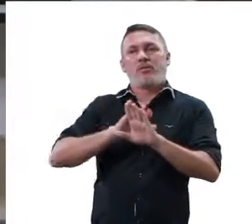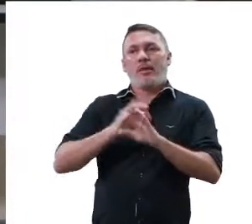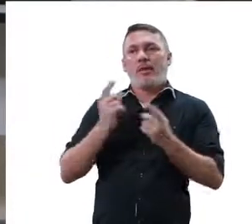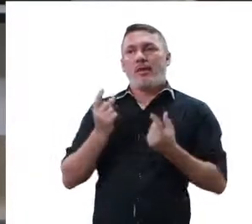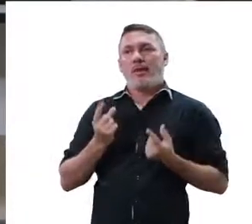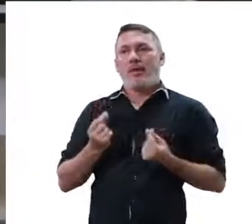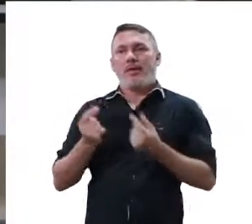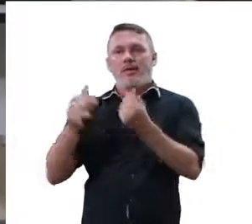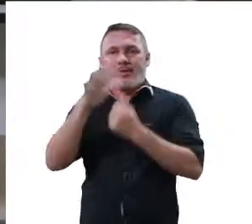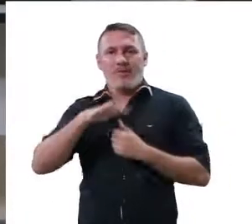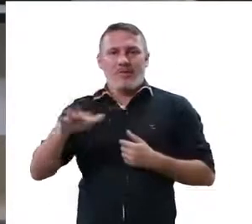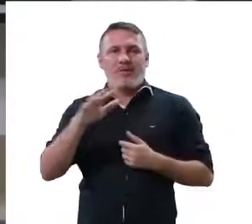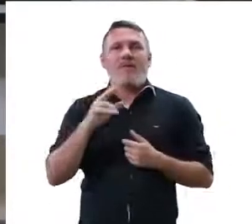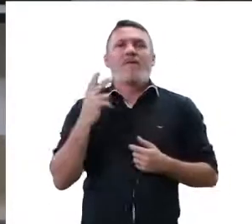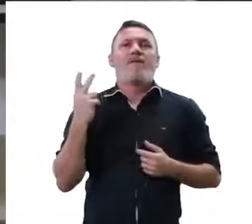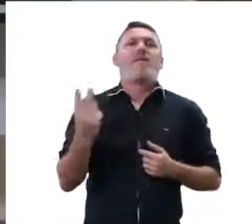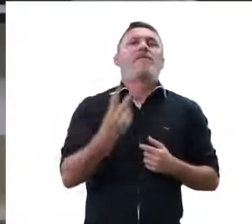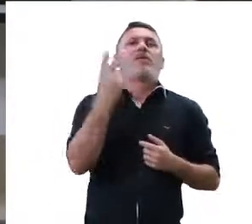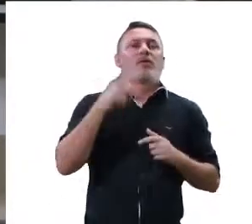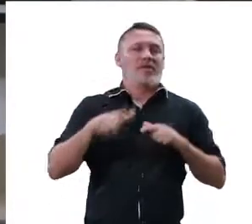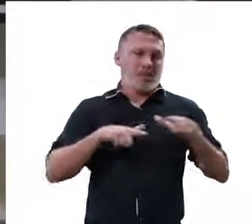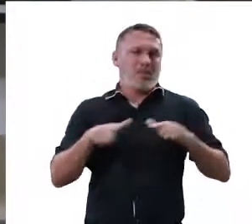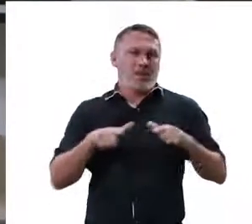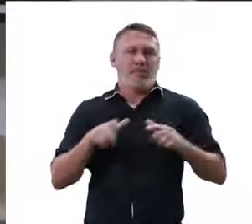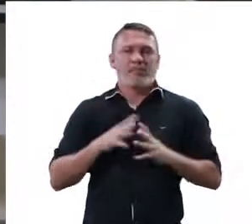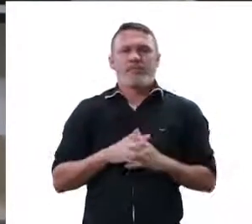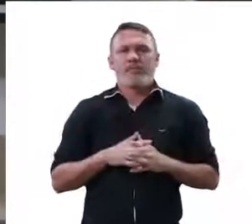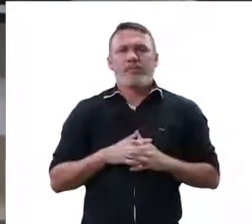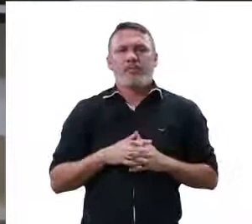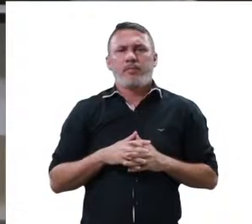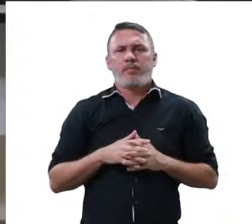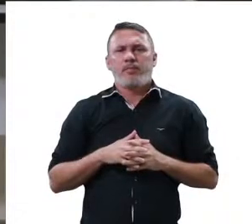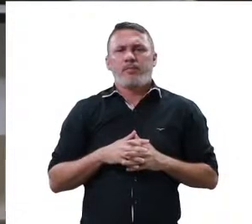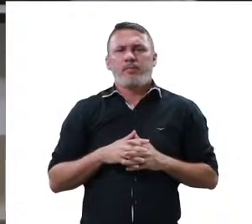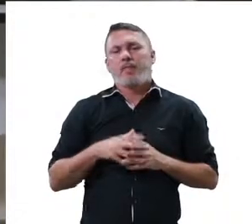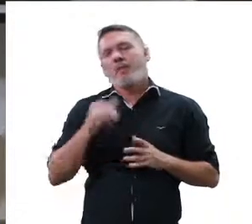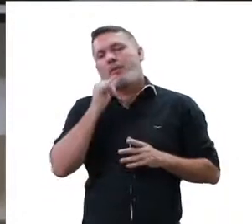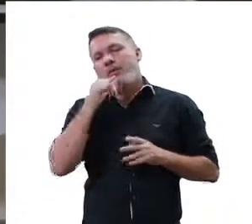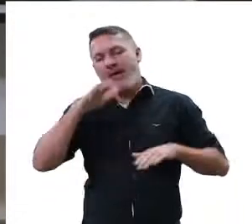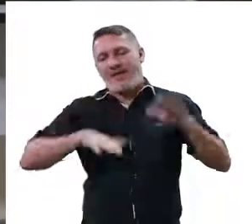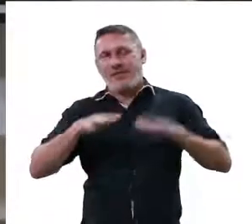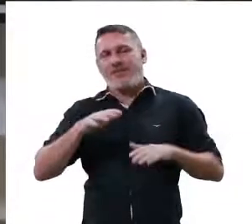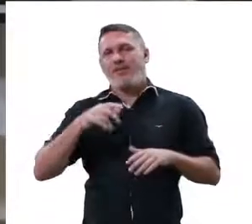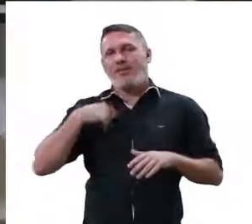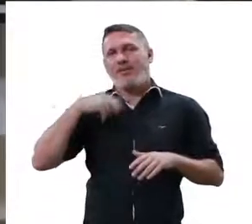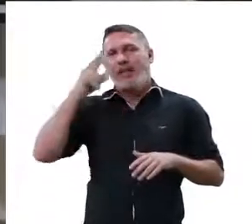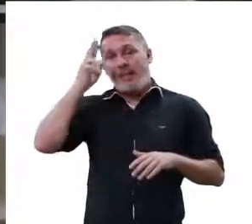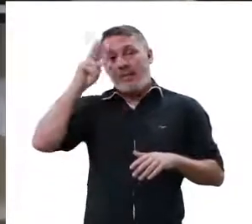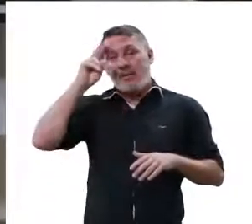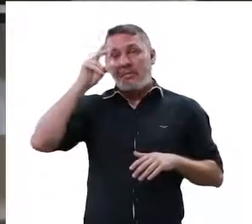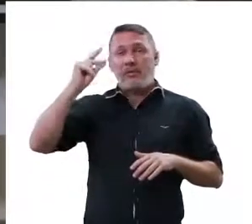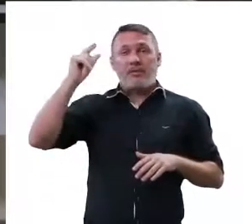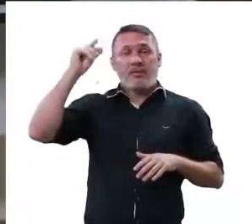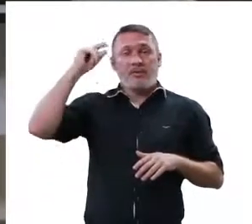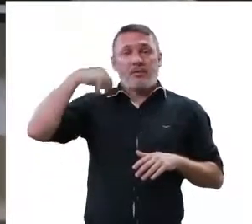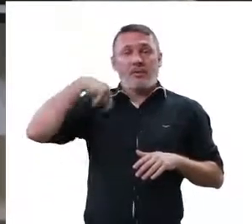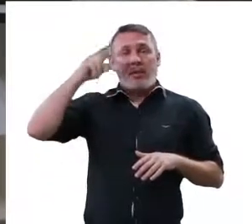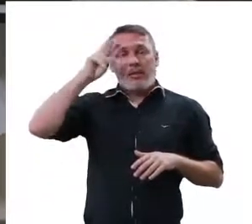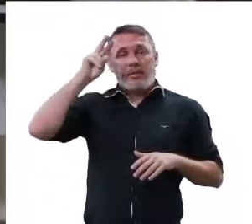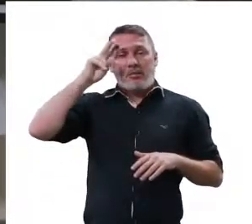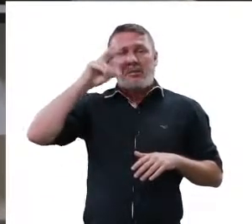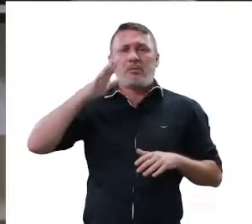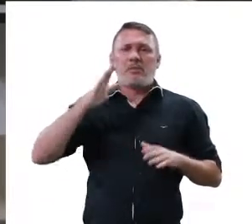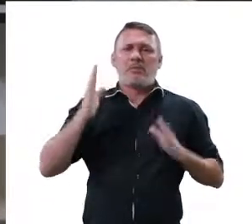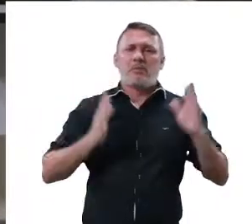de valorização do trabalho, né? Eu lembro, a vantagem de ser mais velho é essa. Eu lembro que na